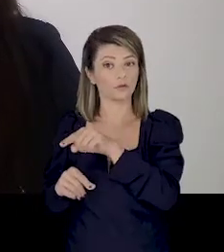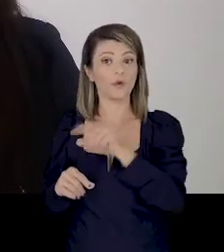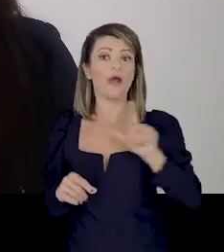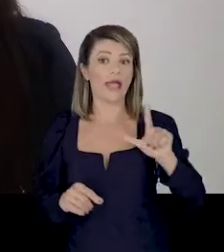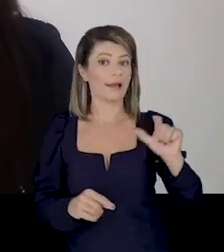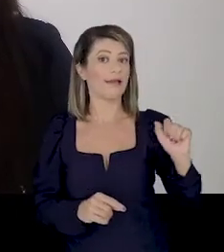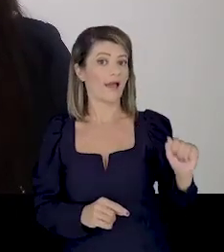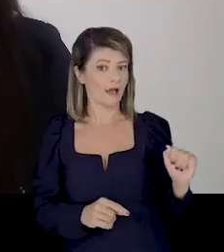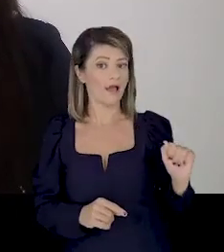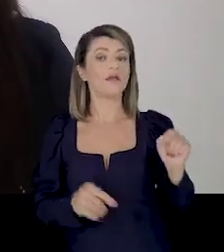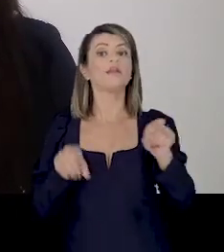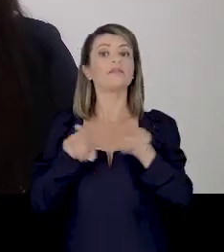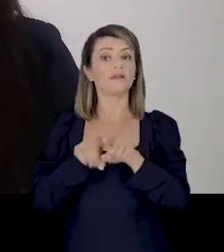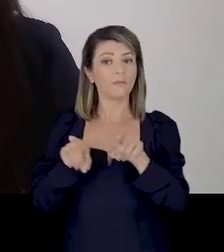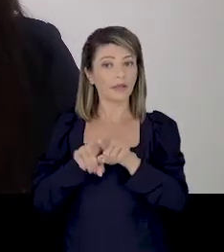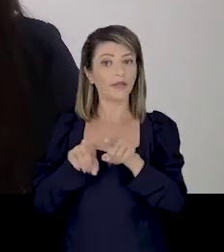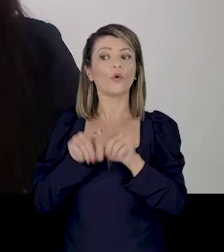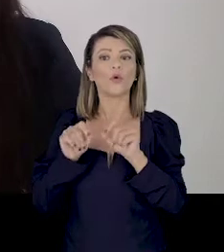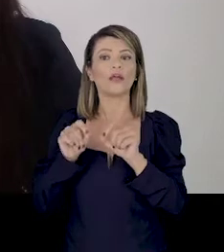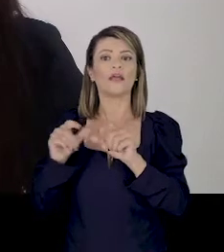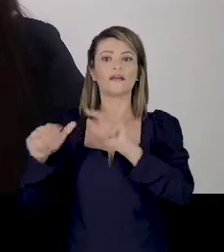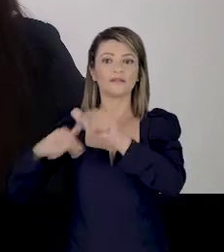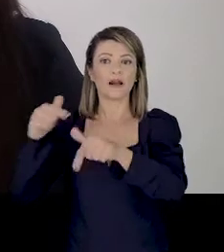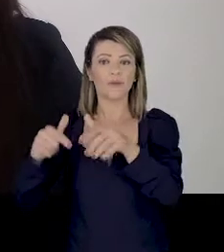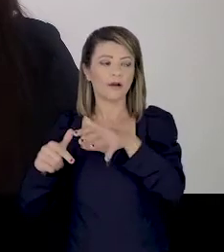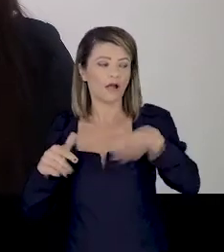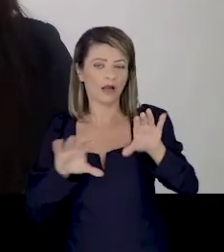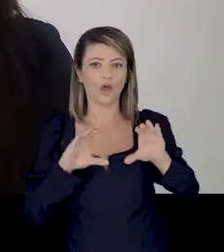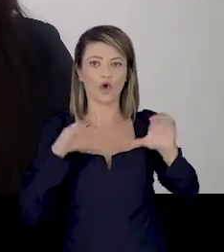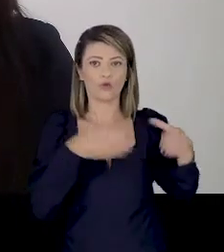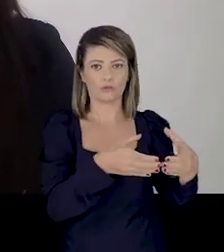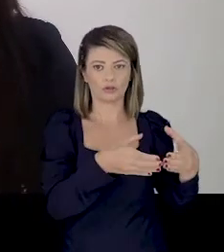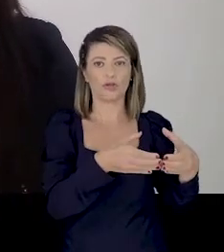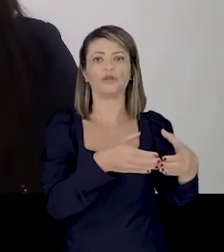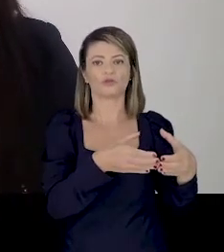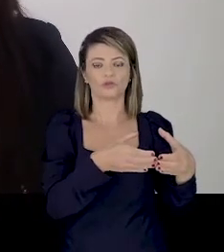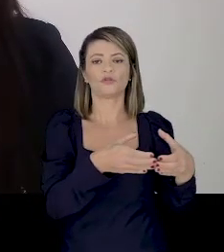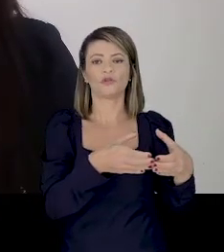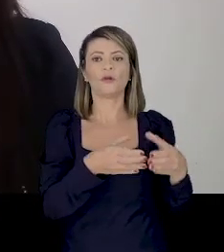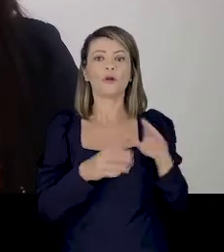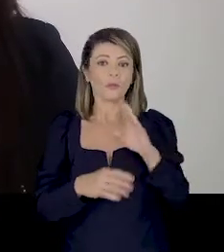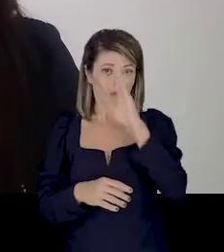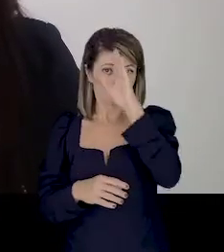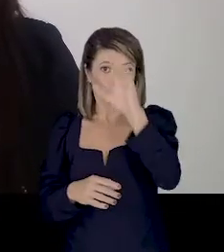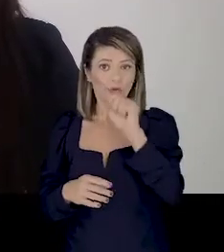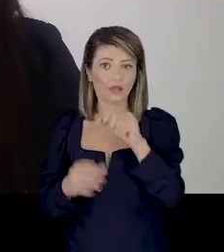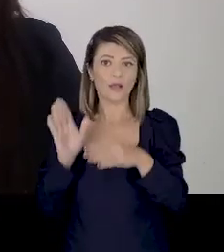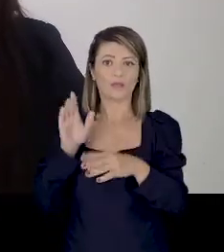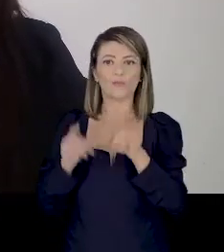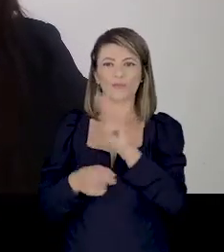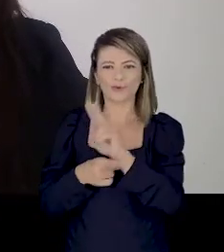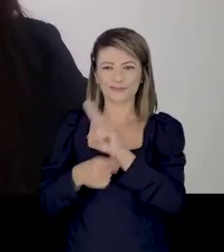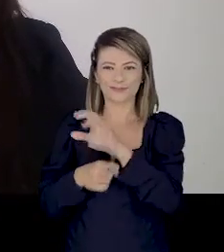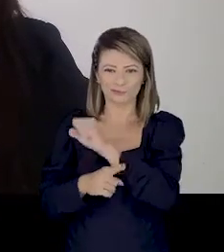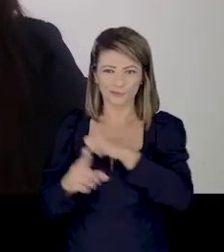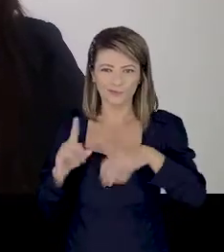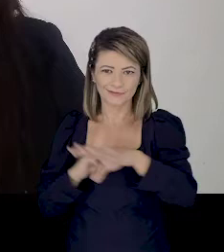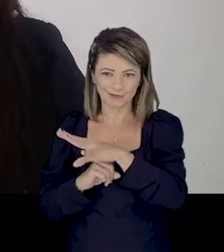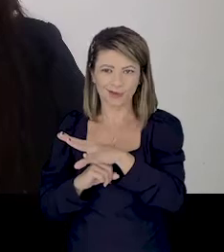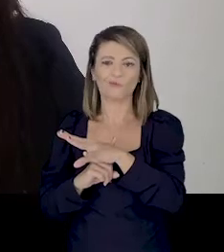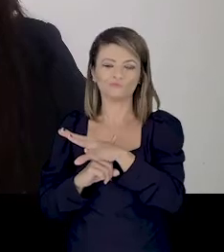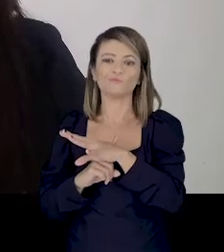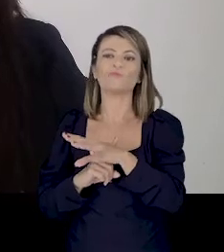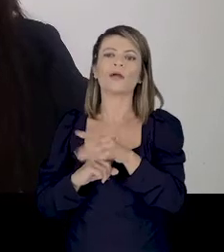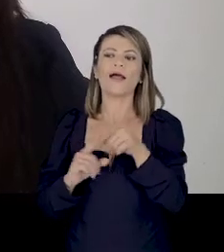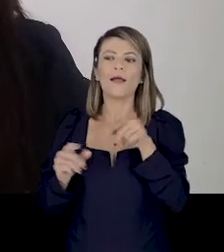liberdade assistida e a prestação de serviços à comunidade, no âmbito da proteção social especial